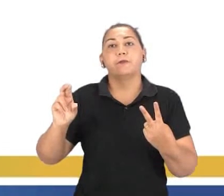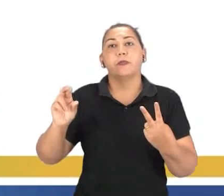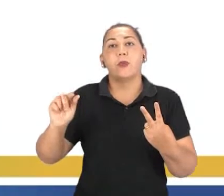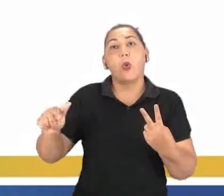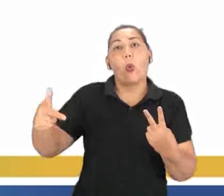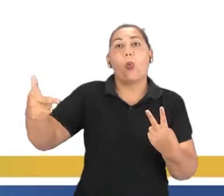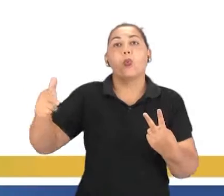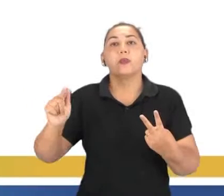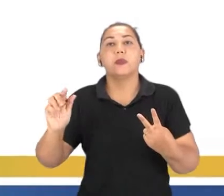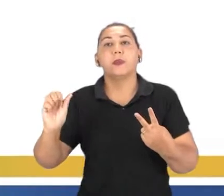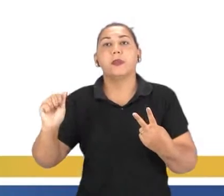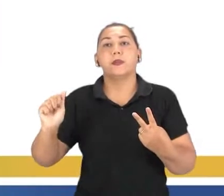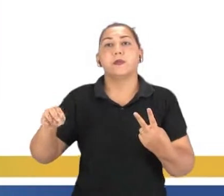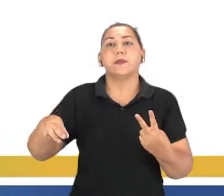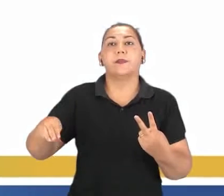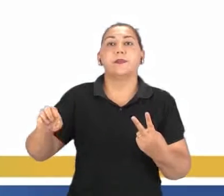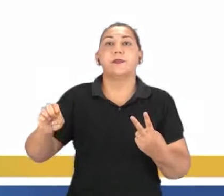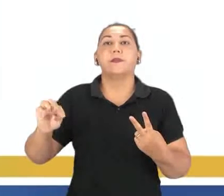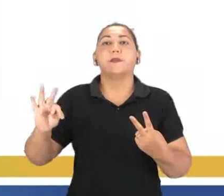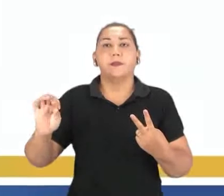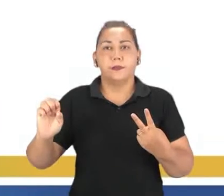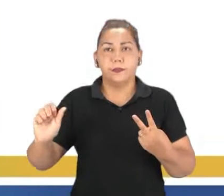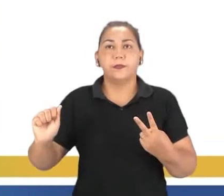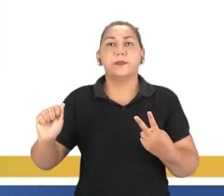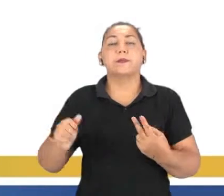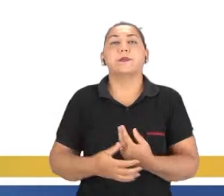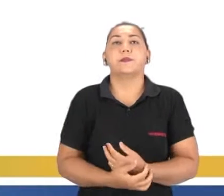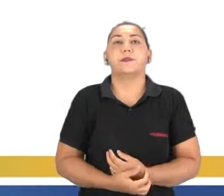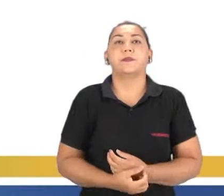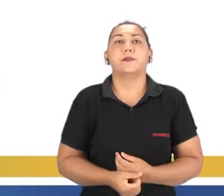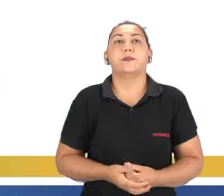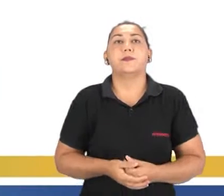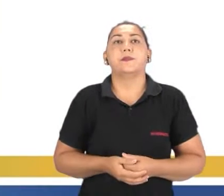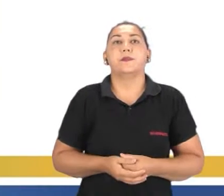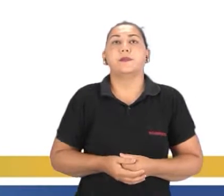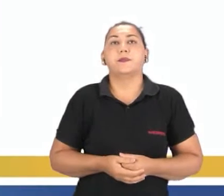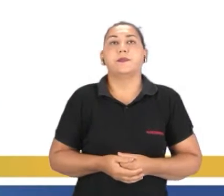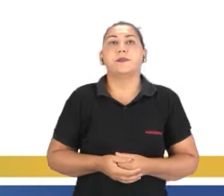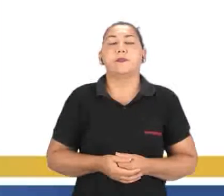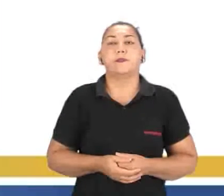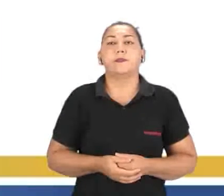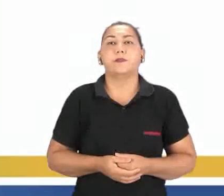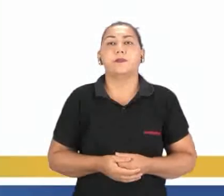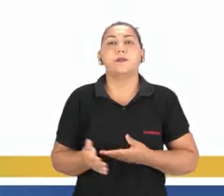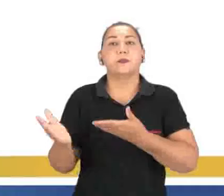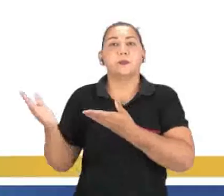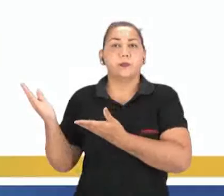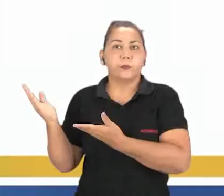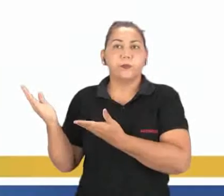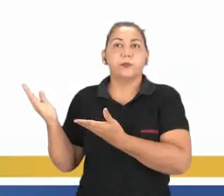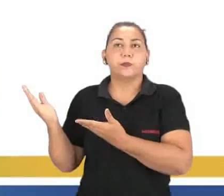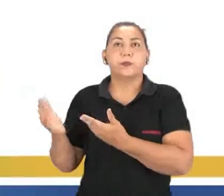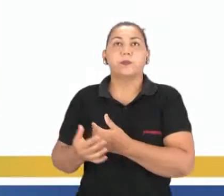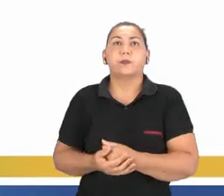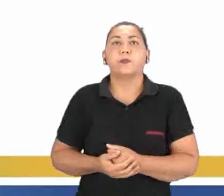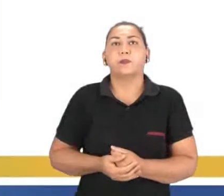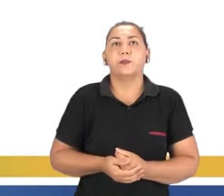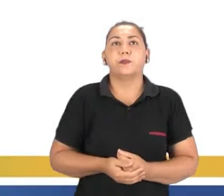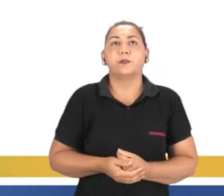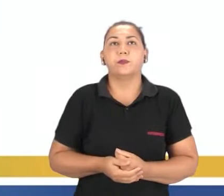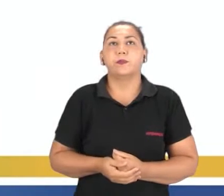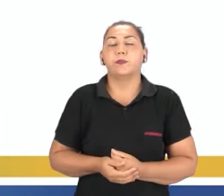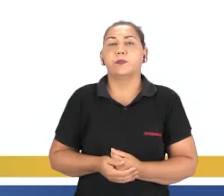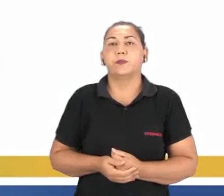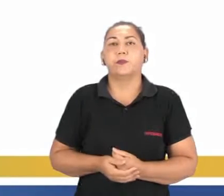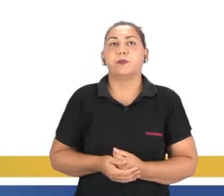outro gameta. Aqui, Vzinho, Rzão é um terceiro gameta e Vzinho, Rzinho é